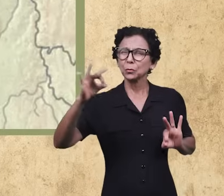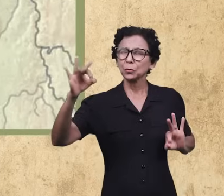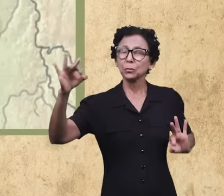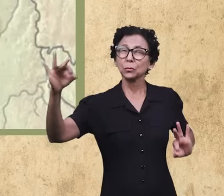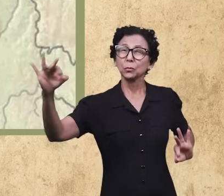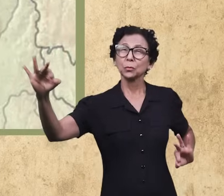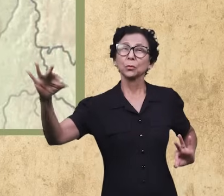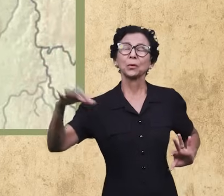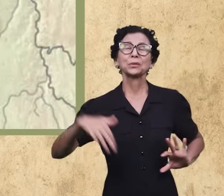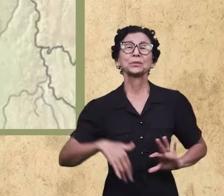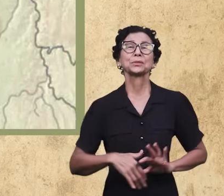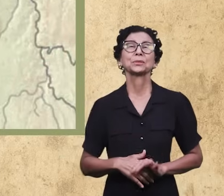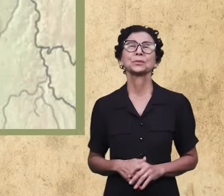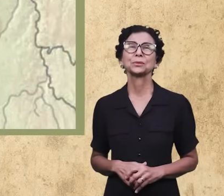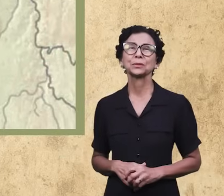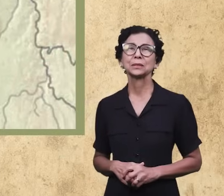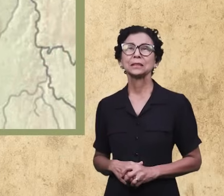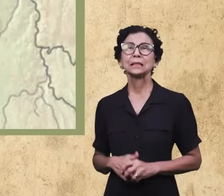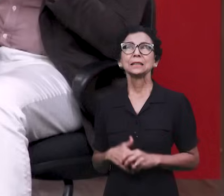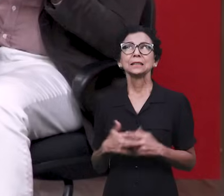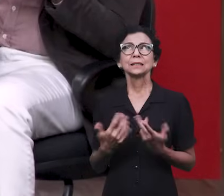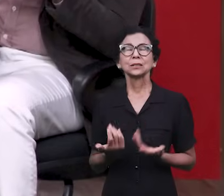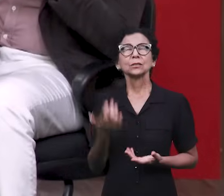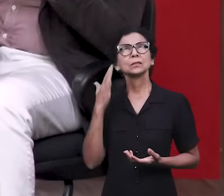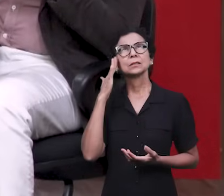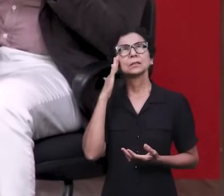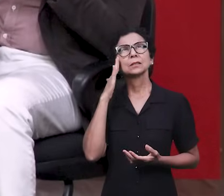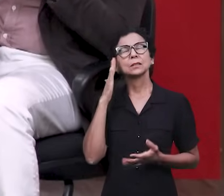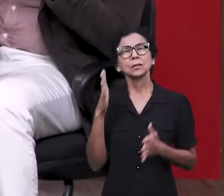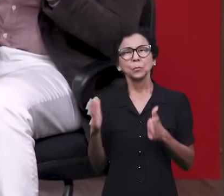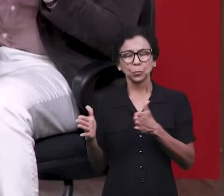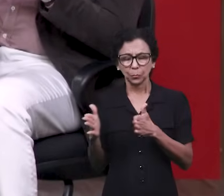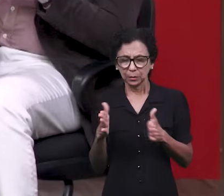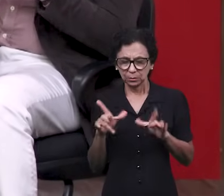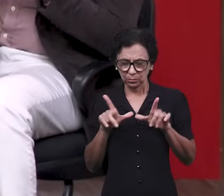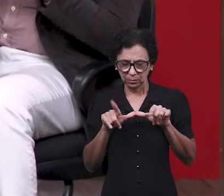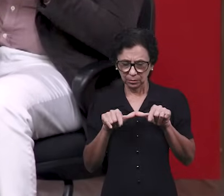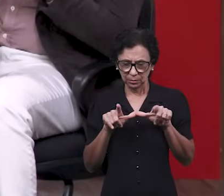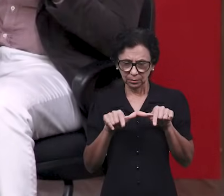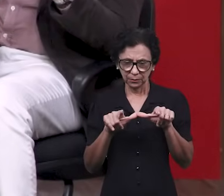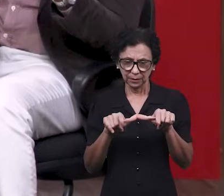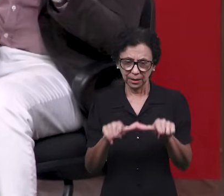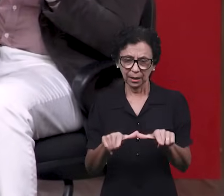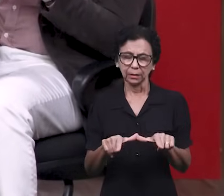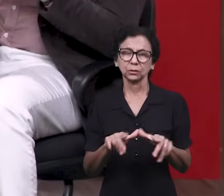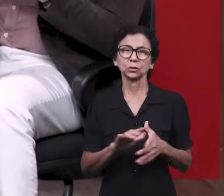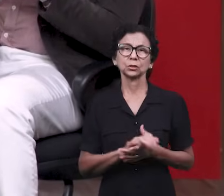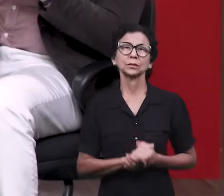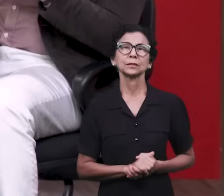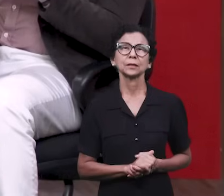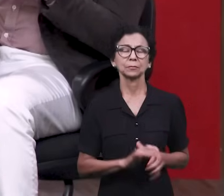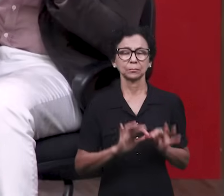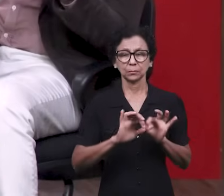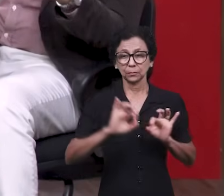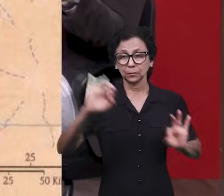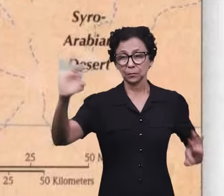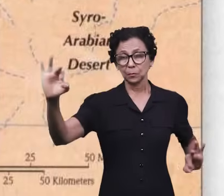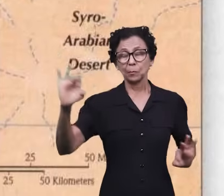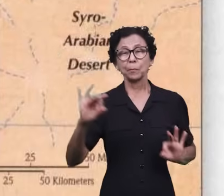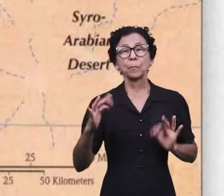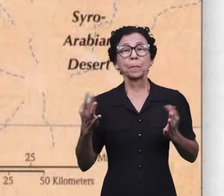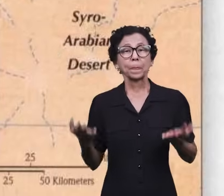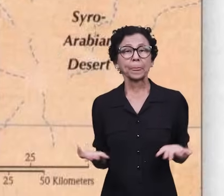nos faz entender o tempo dessa jornada de Berseba até Moriá. Então nós